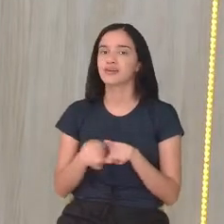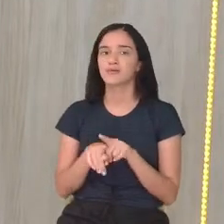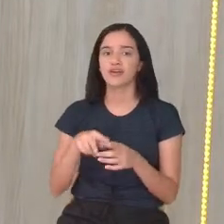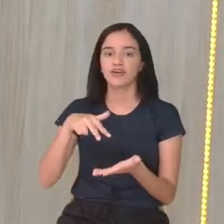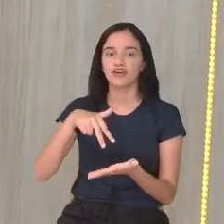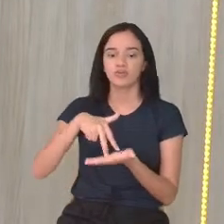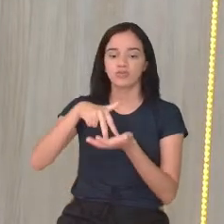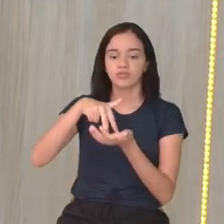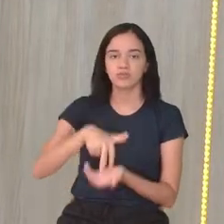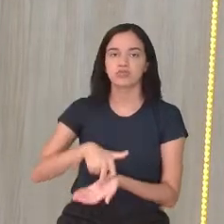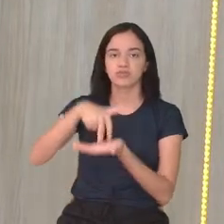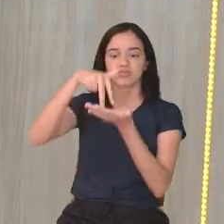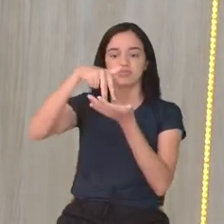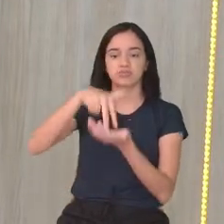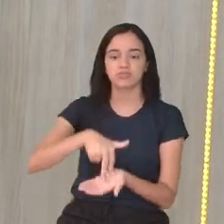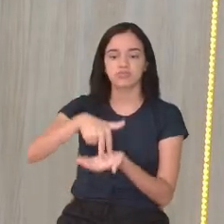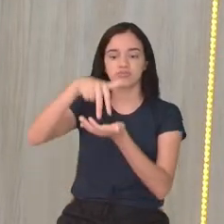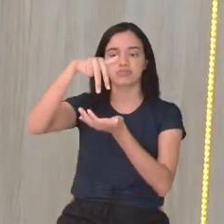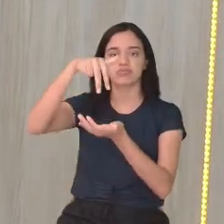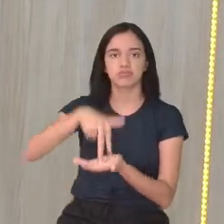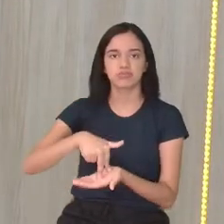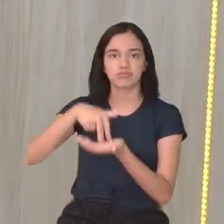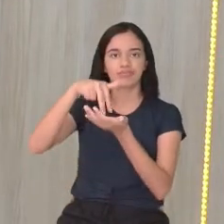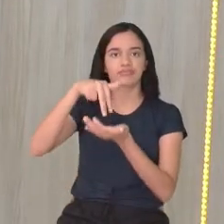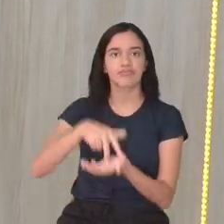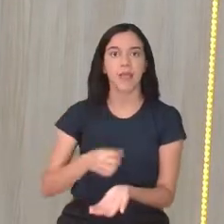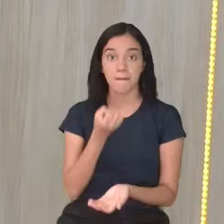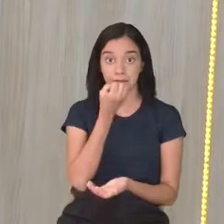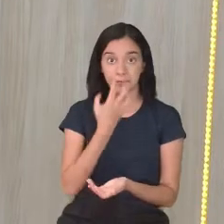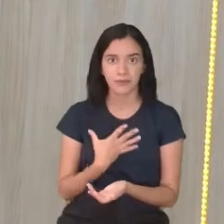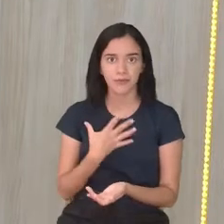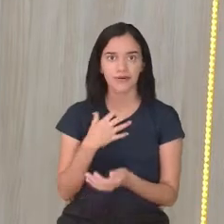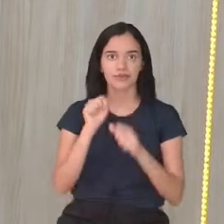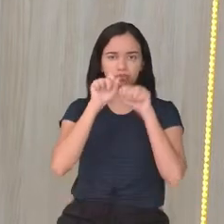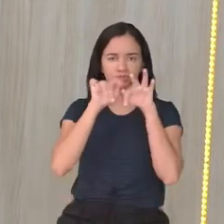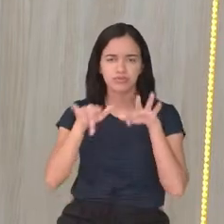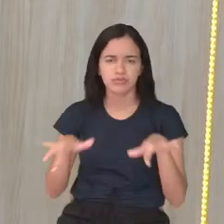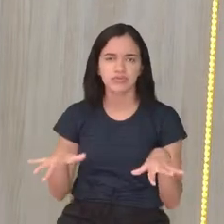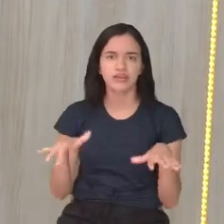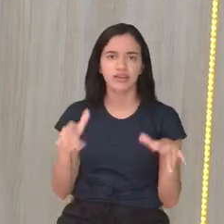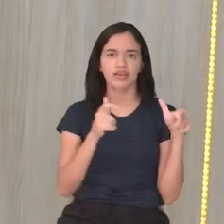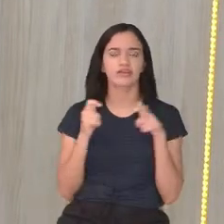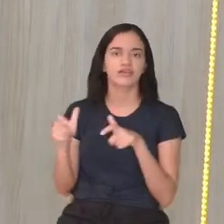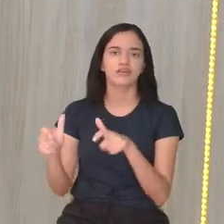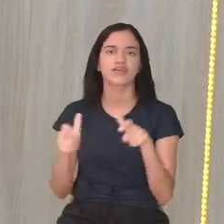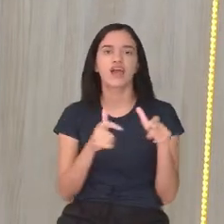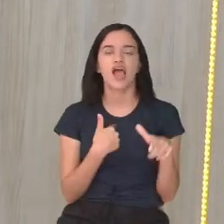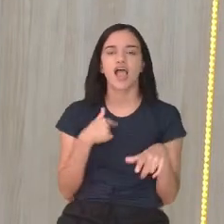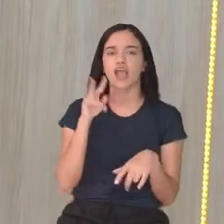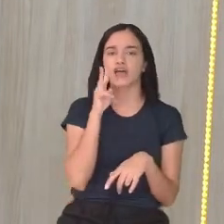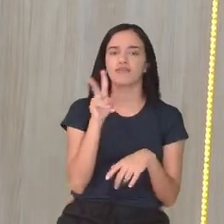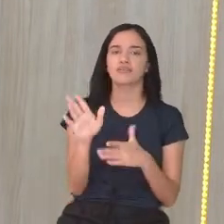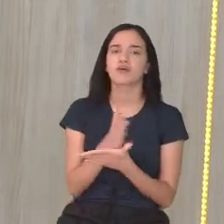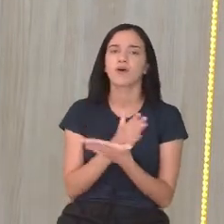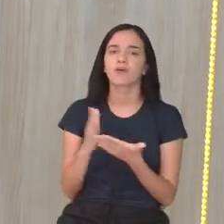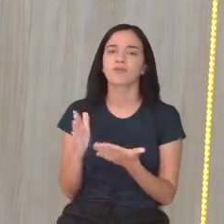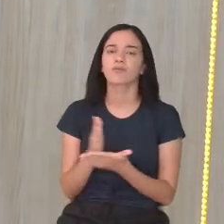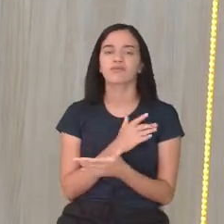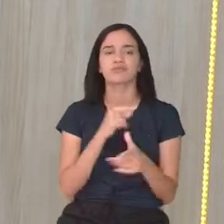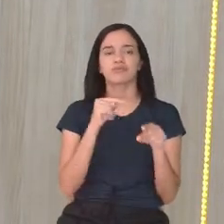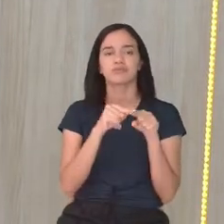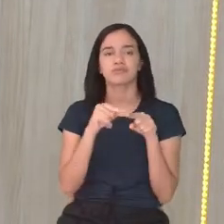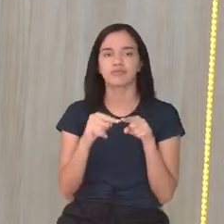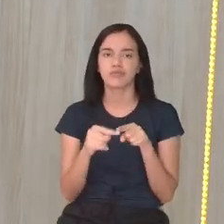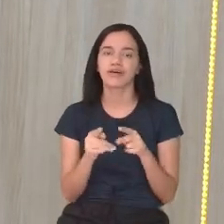elástica. É. Muito boa, né? A gente tem espalhada em alguns lugares. Vez ou outra vez que em alguns bairros a galera